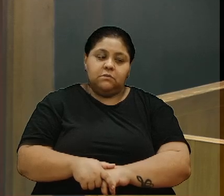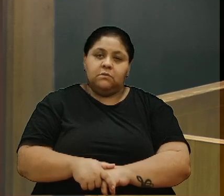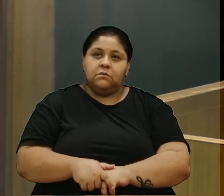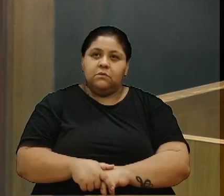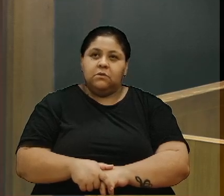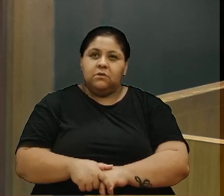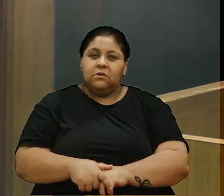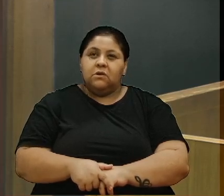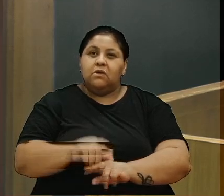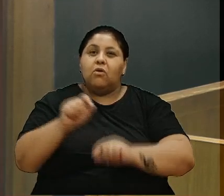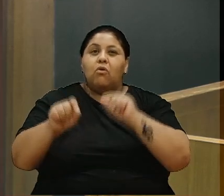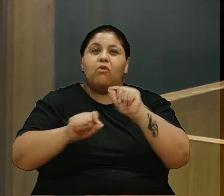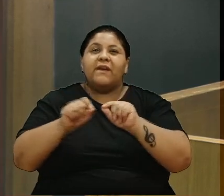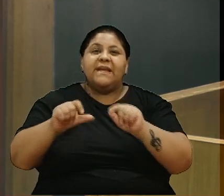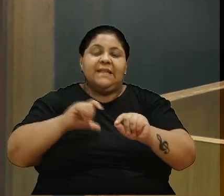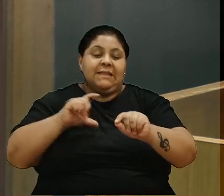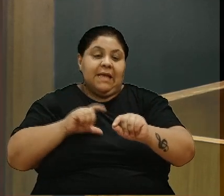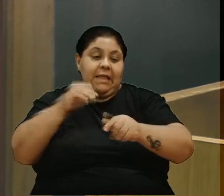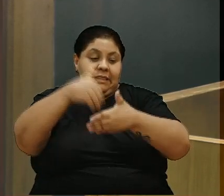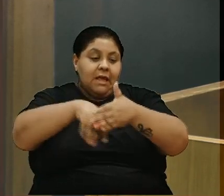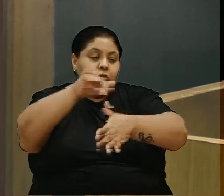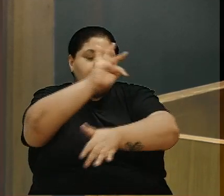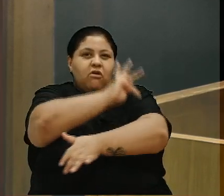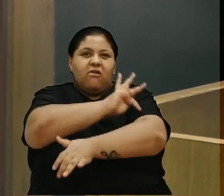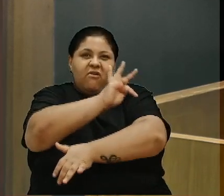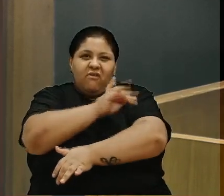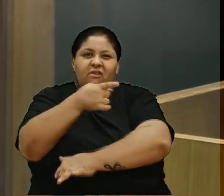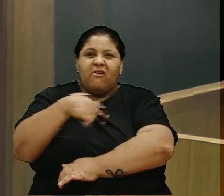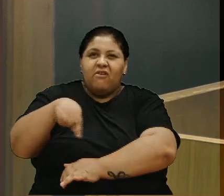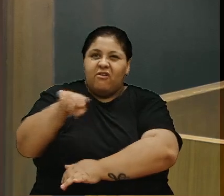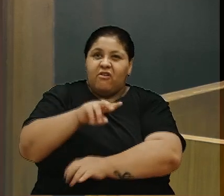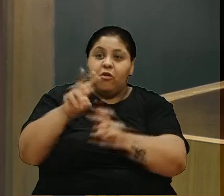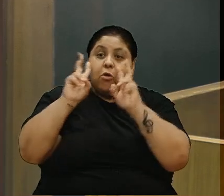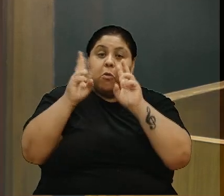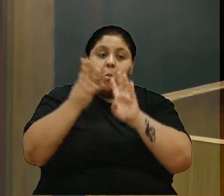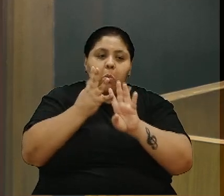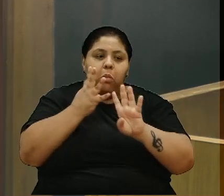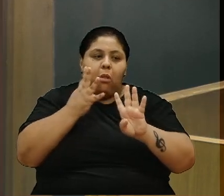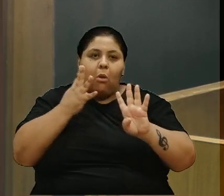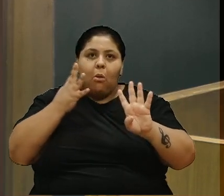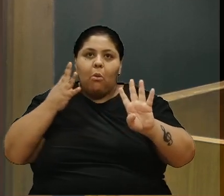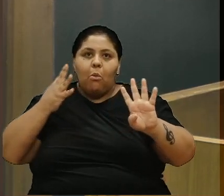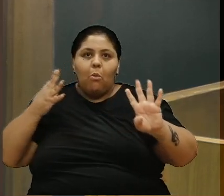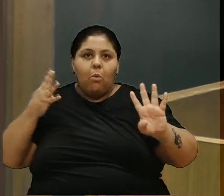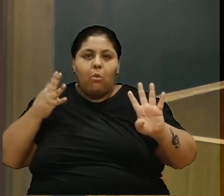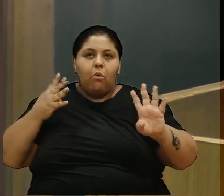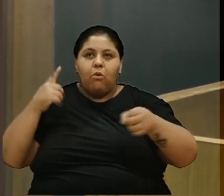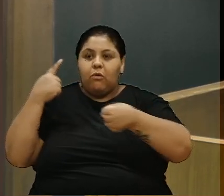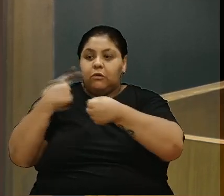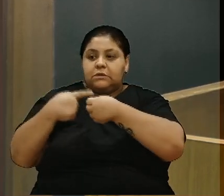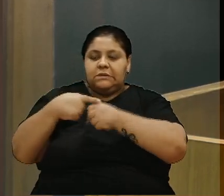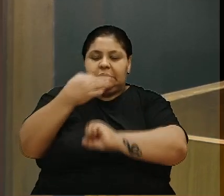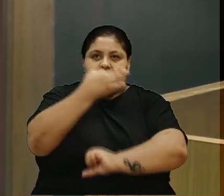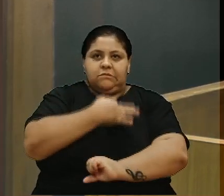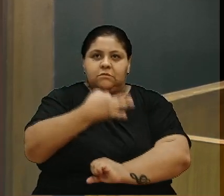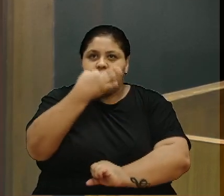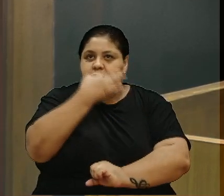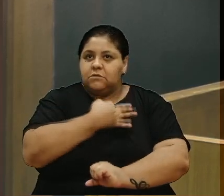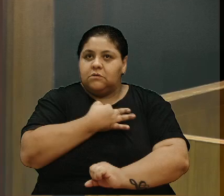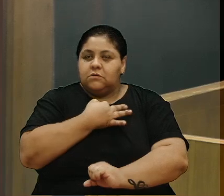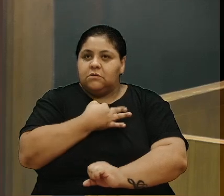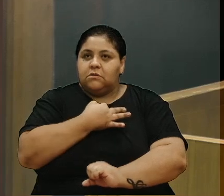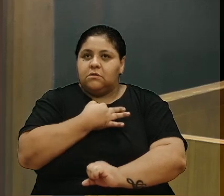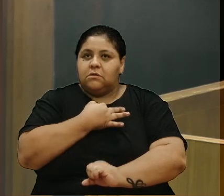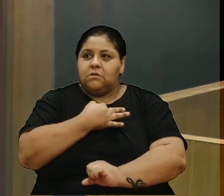conhecimento público do que tem na farmácia. Por quê? Nós vemos filas e filas da cidade de Caxias do Sul vindo